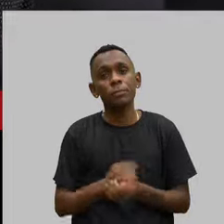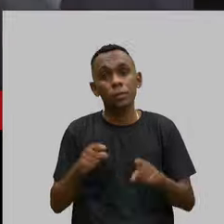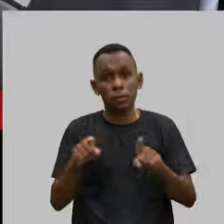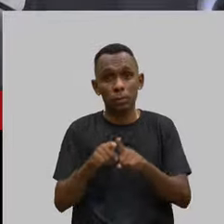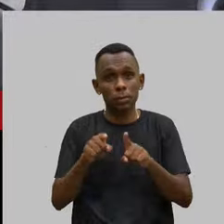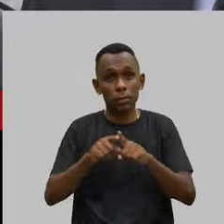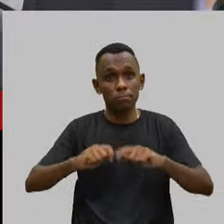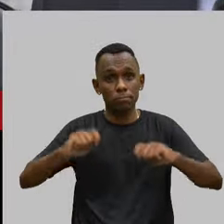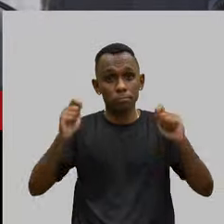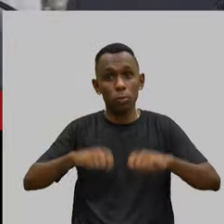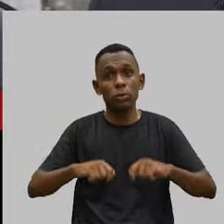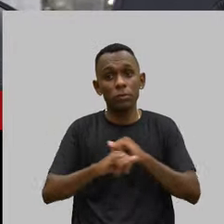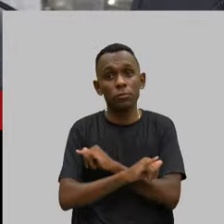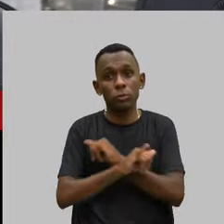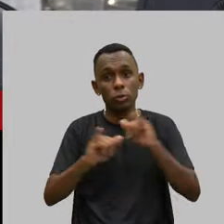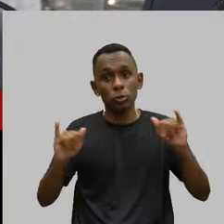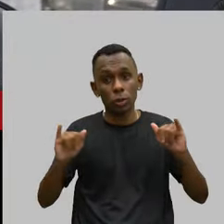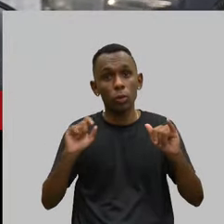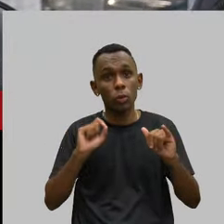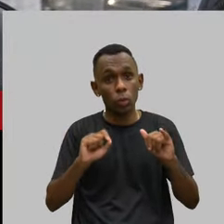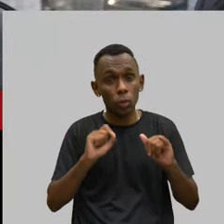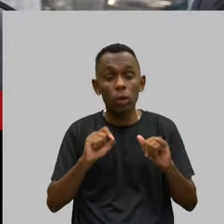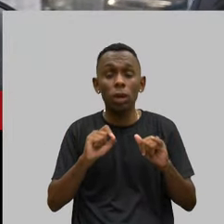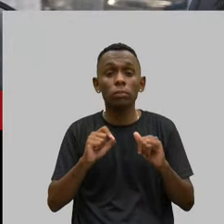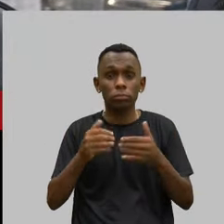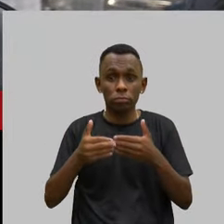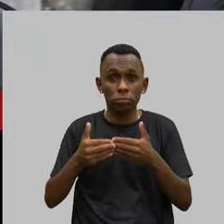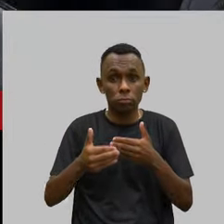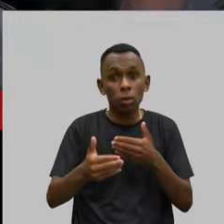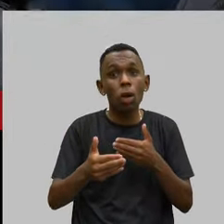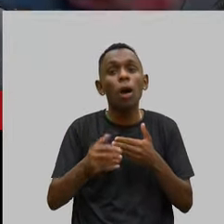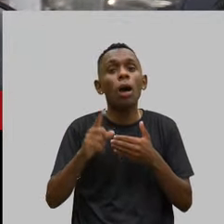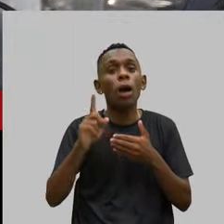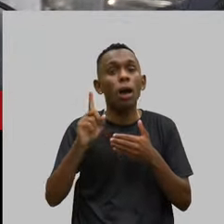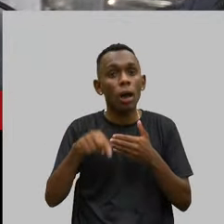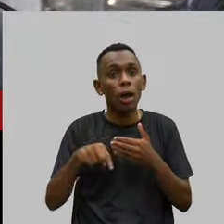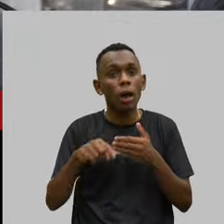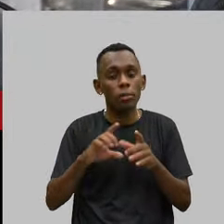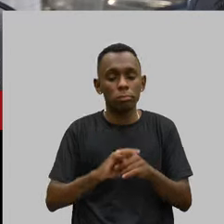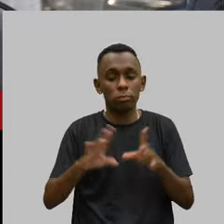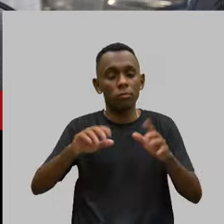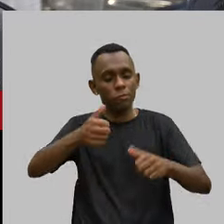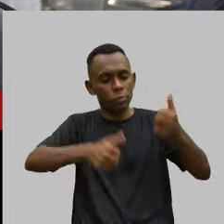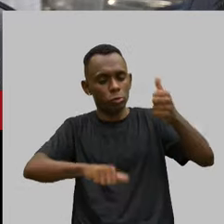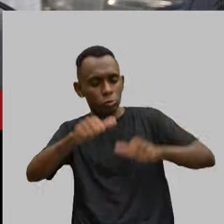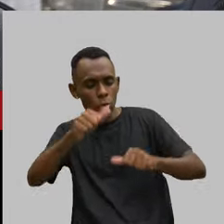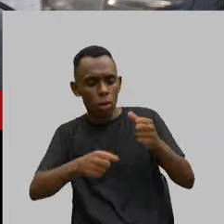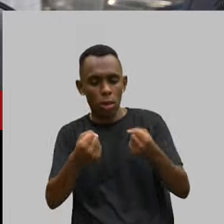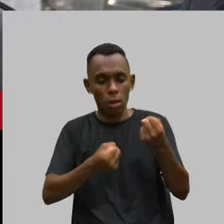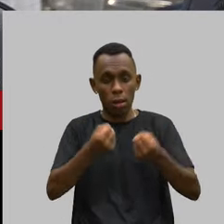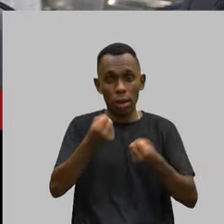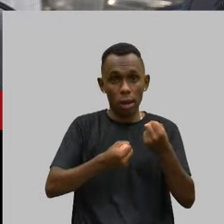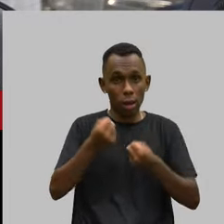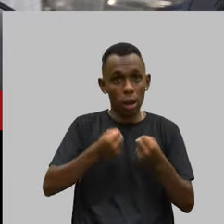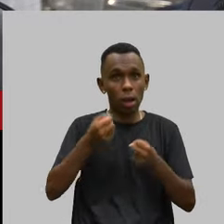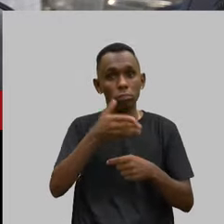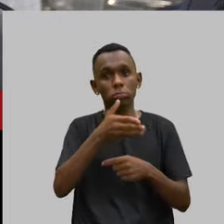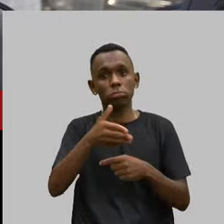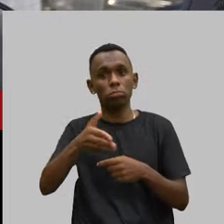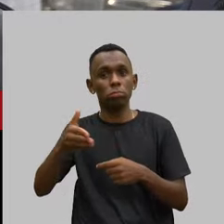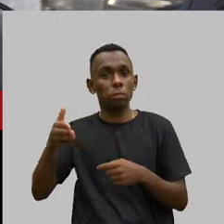poder dizer que a gente ainda tem e previsto para agora a liberação da vistoria móvel que vai ser realizar as